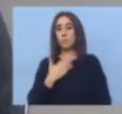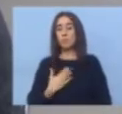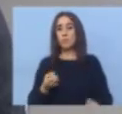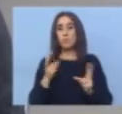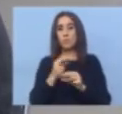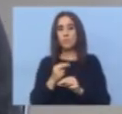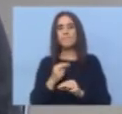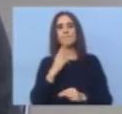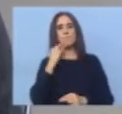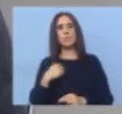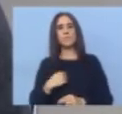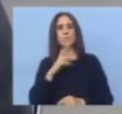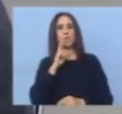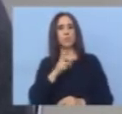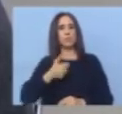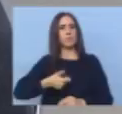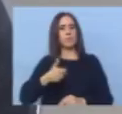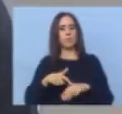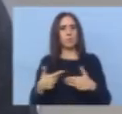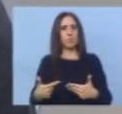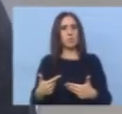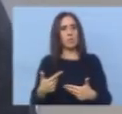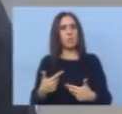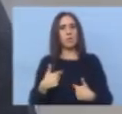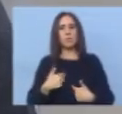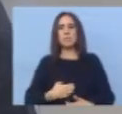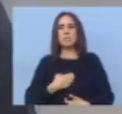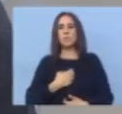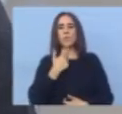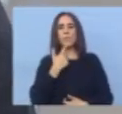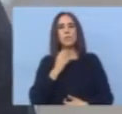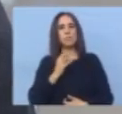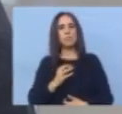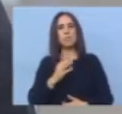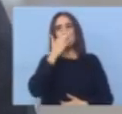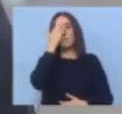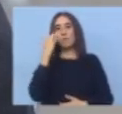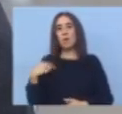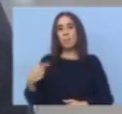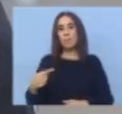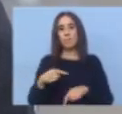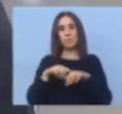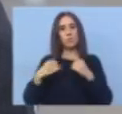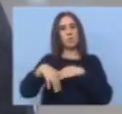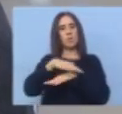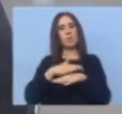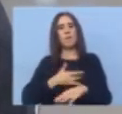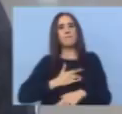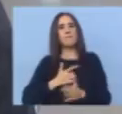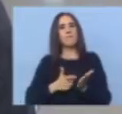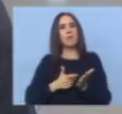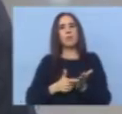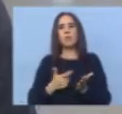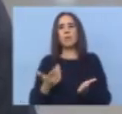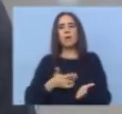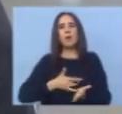dá uma resposta fundamental nos dias de hoje, que é, eu sinto muito que a grande dificuldade nos dias de hoje da sociedade é a falta de amor e capacidade